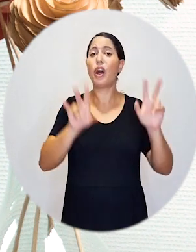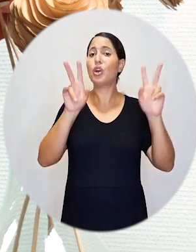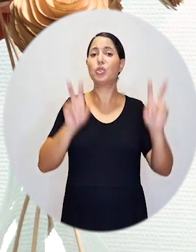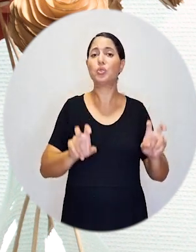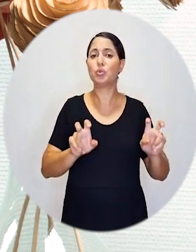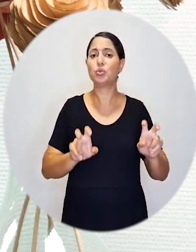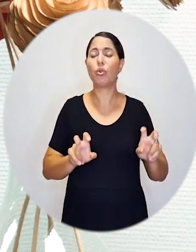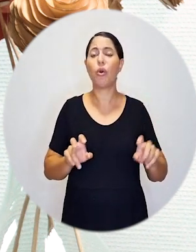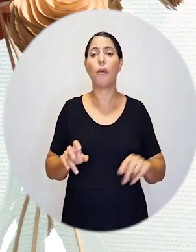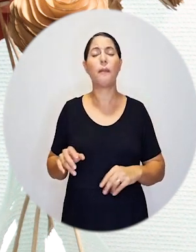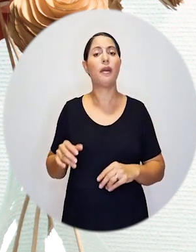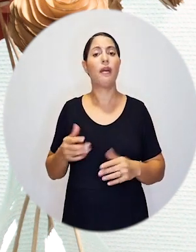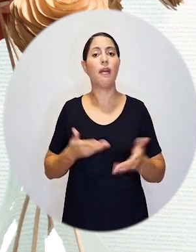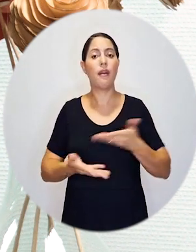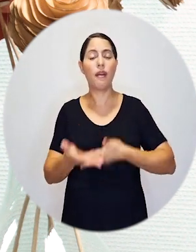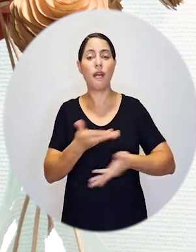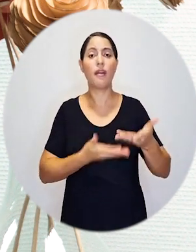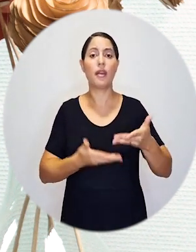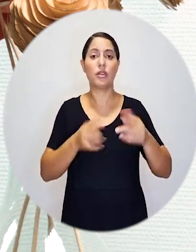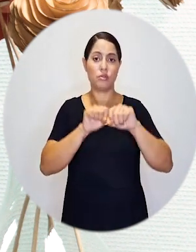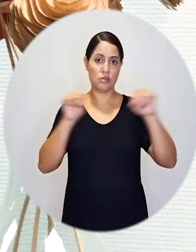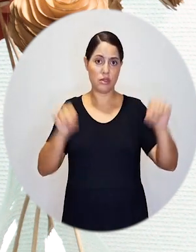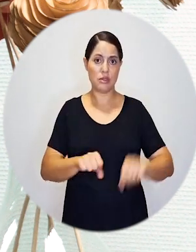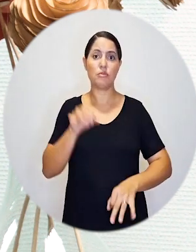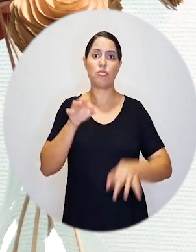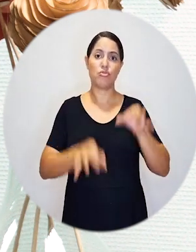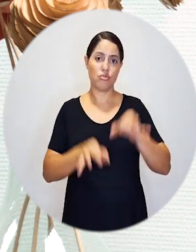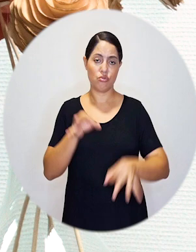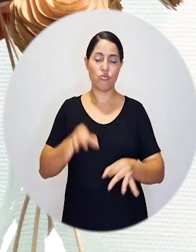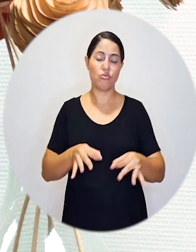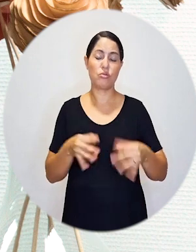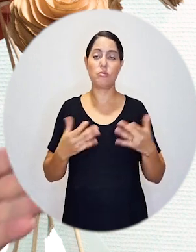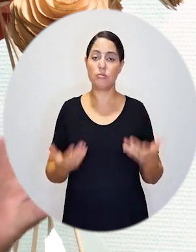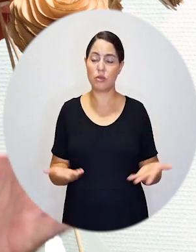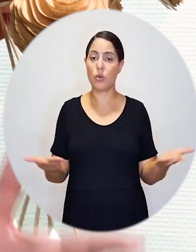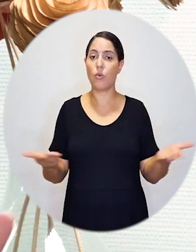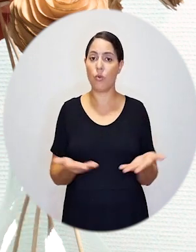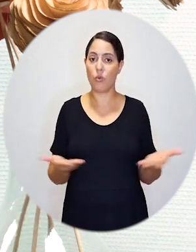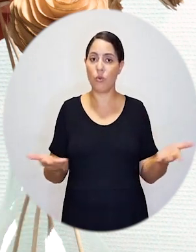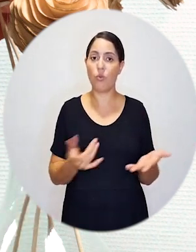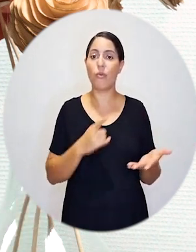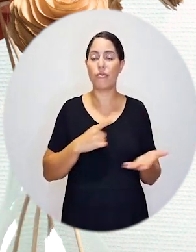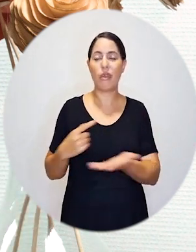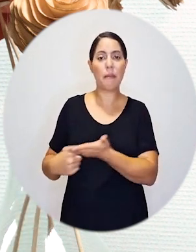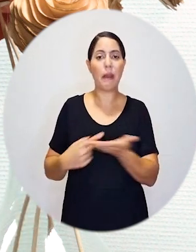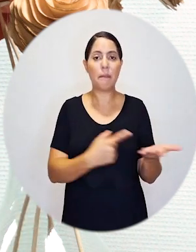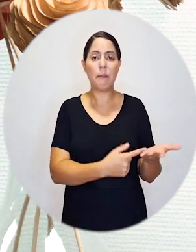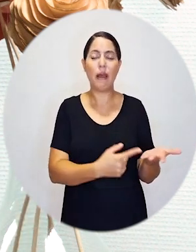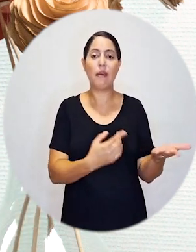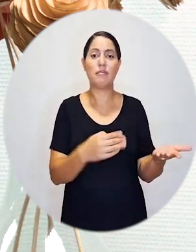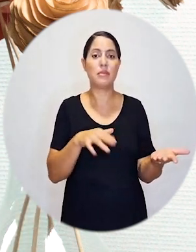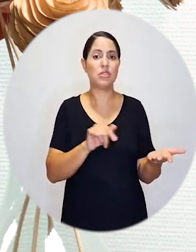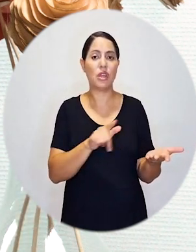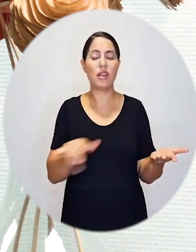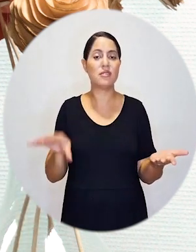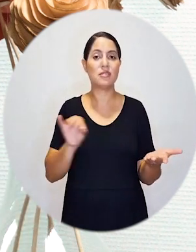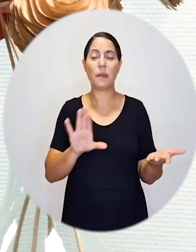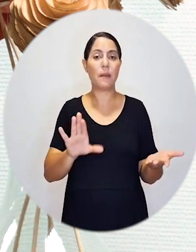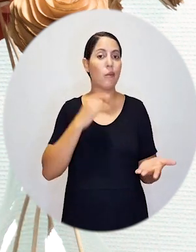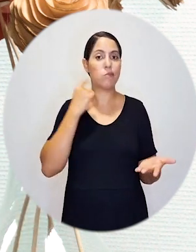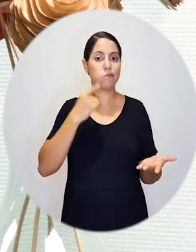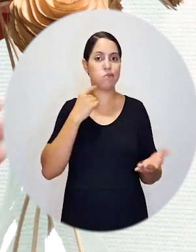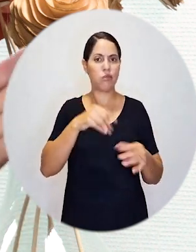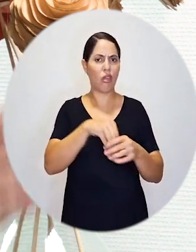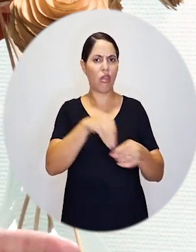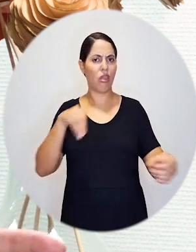presença da advocacia nas mediações realizadas dentro do sistema de justiça. Hoje os sejustes estão realizando mediações sem a presença